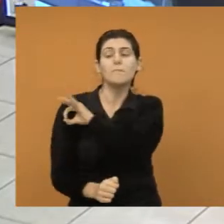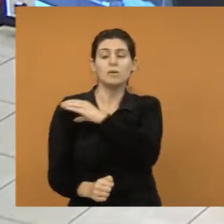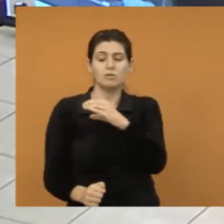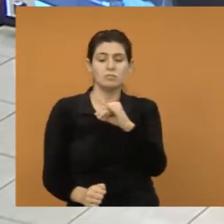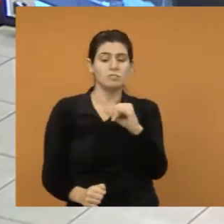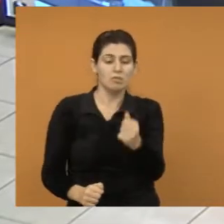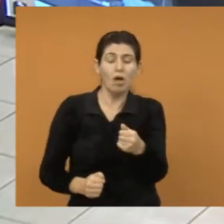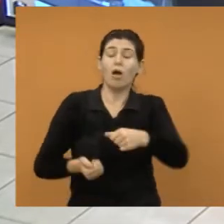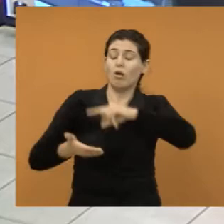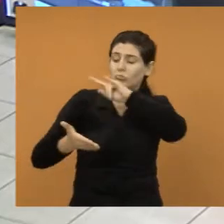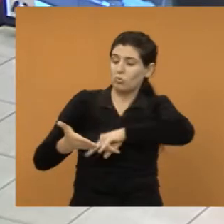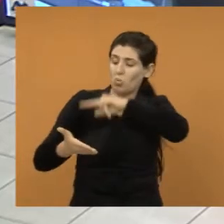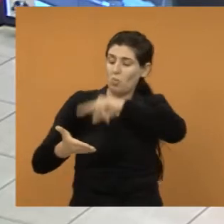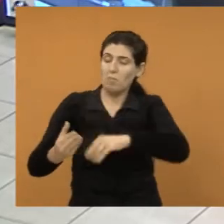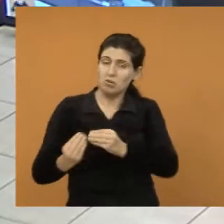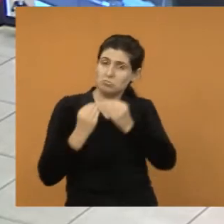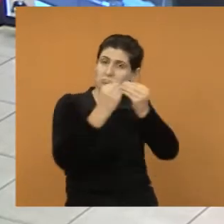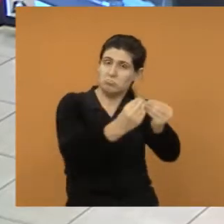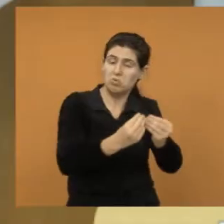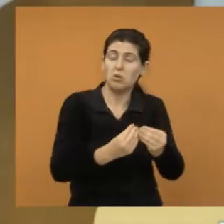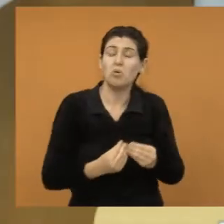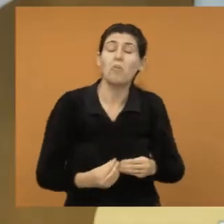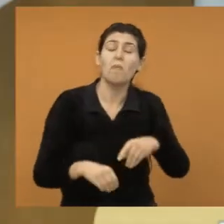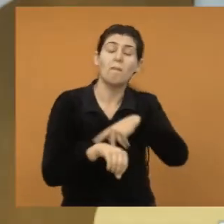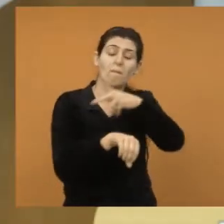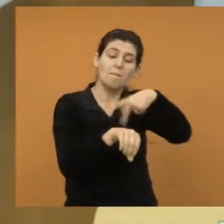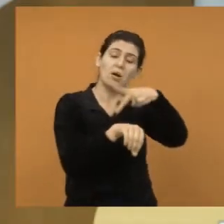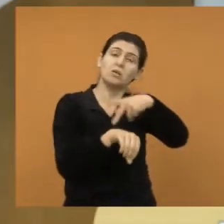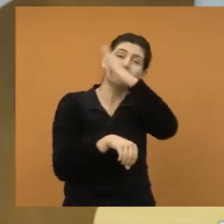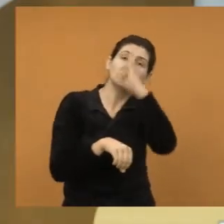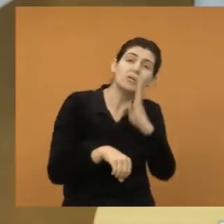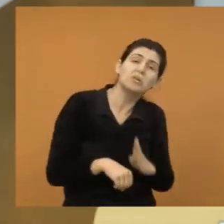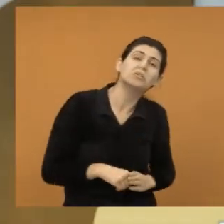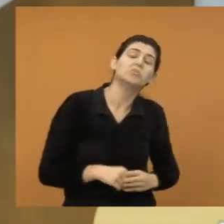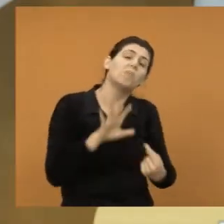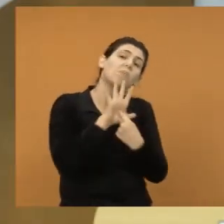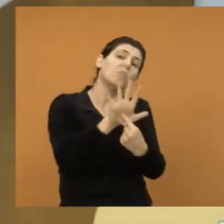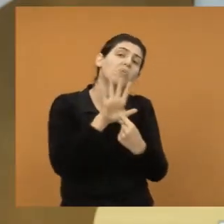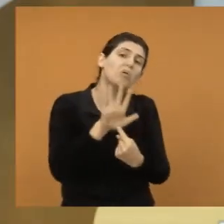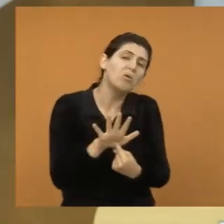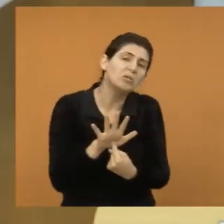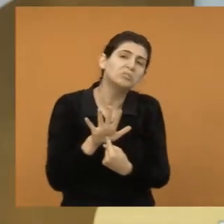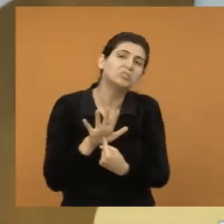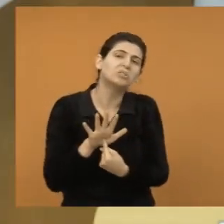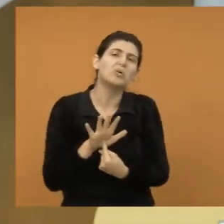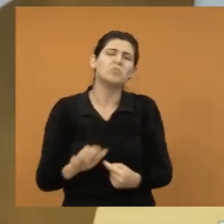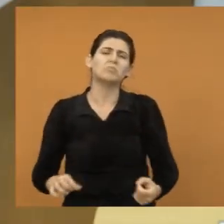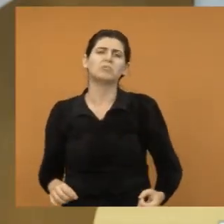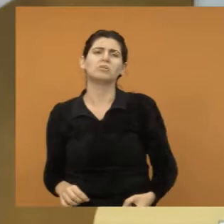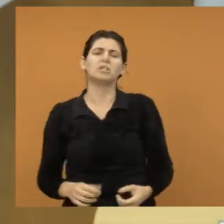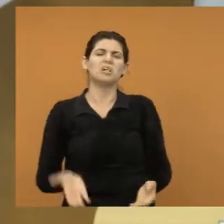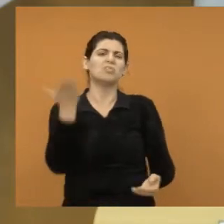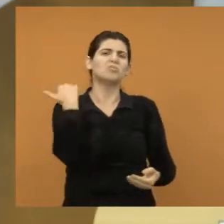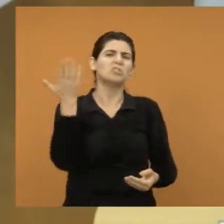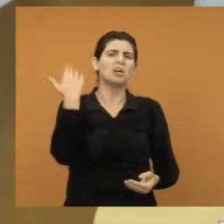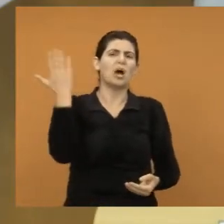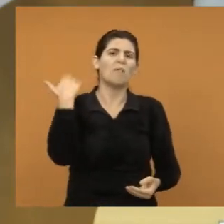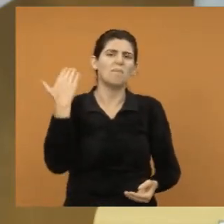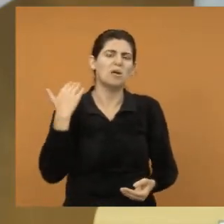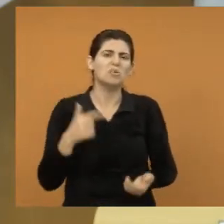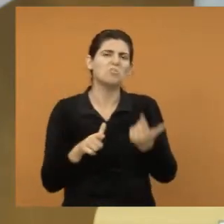ao Estado brasileiro, mostrando que na ditadura houve muitos e muitos escândalos de corrupção, mas que